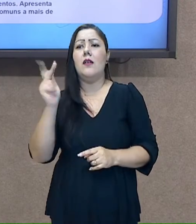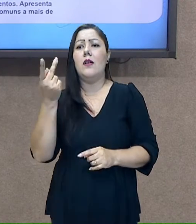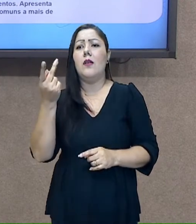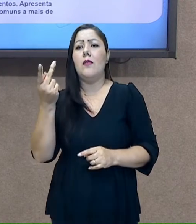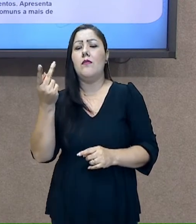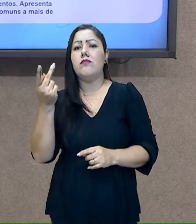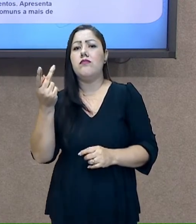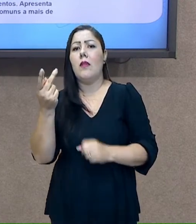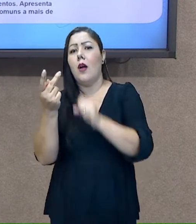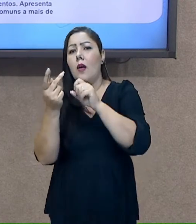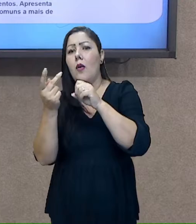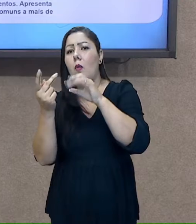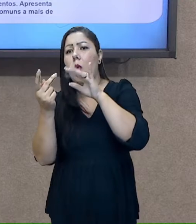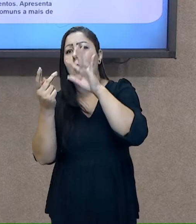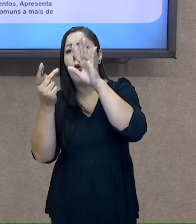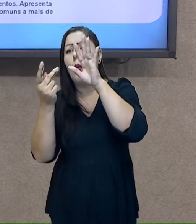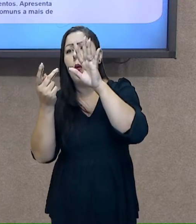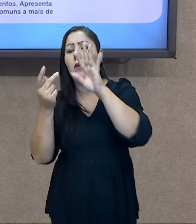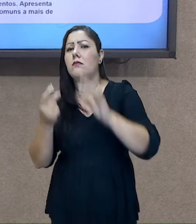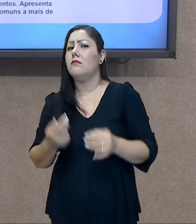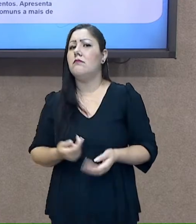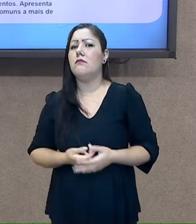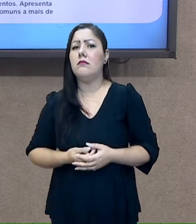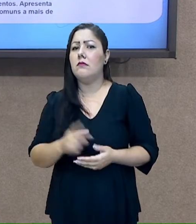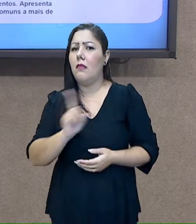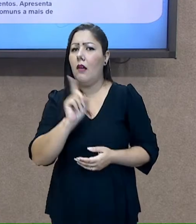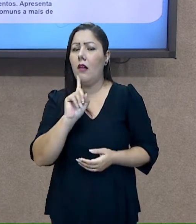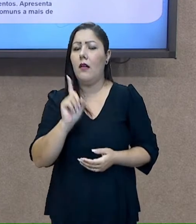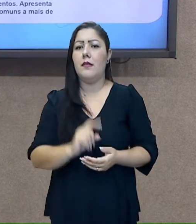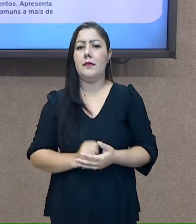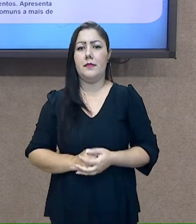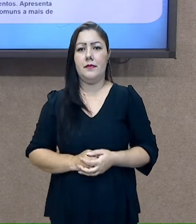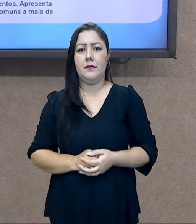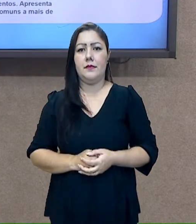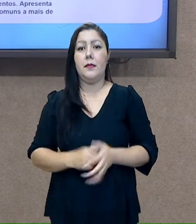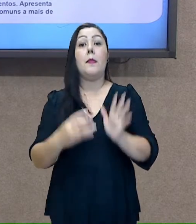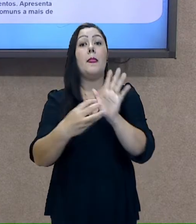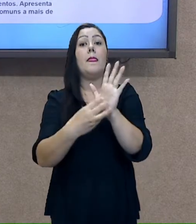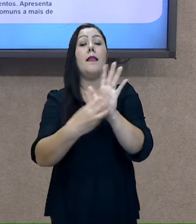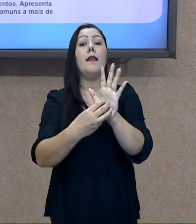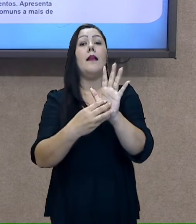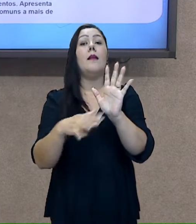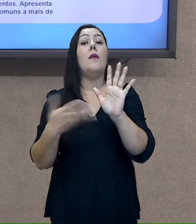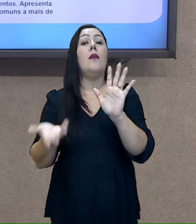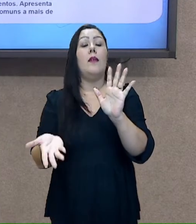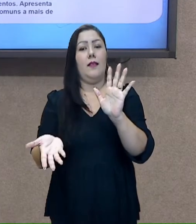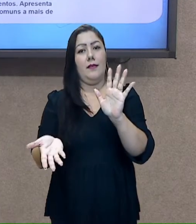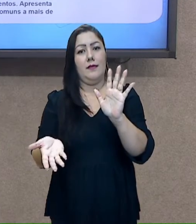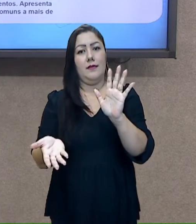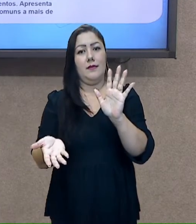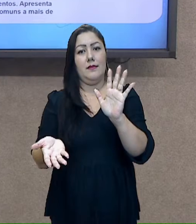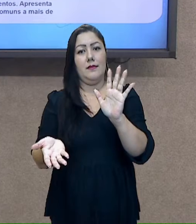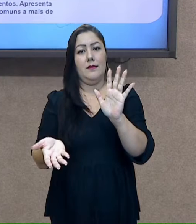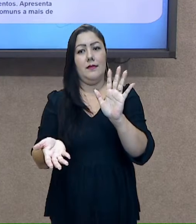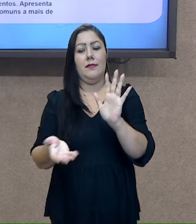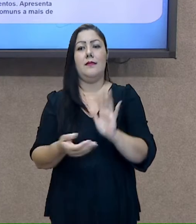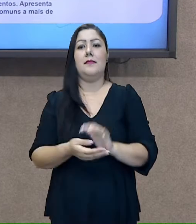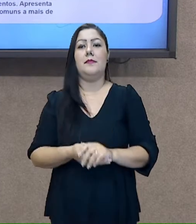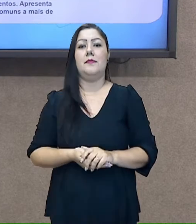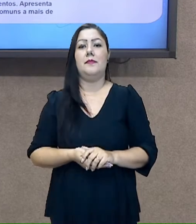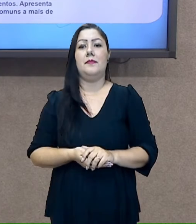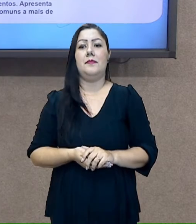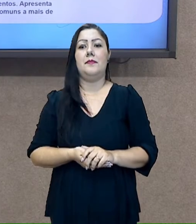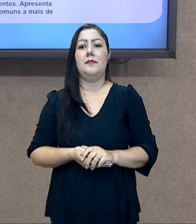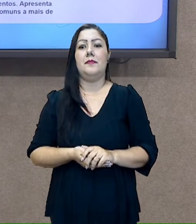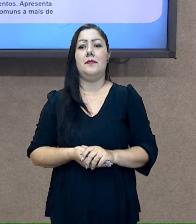começar exatamente por ele. O hidrogênio, qual o símbolo? Isto, hidrogênio,